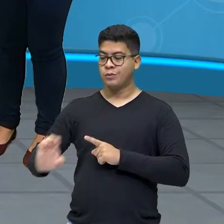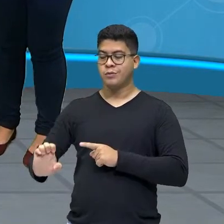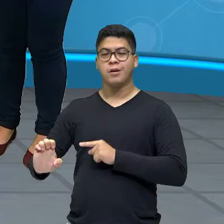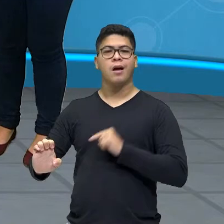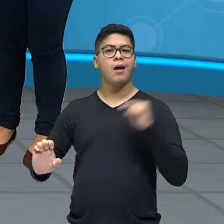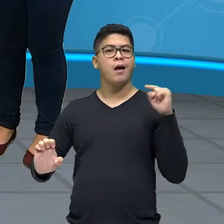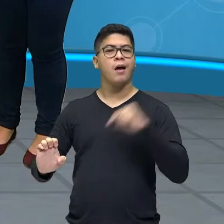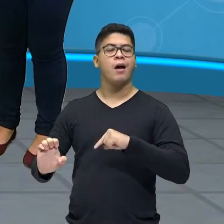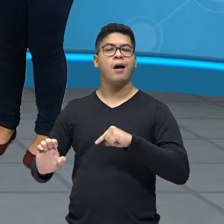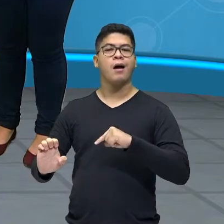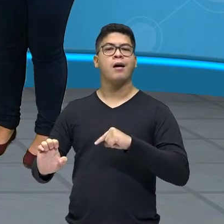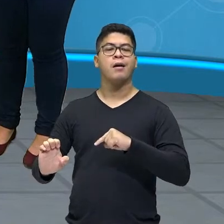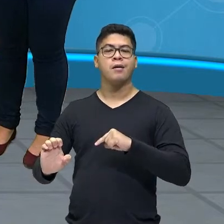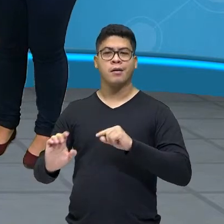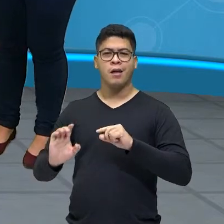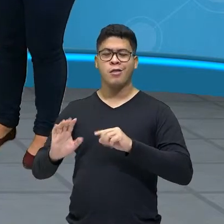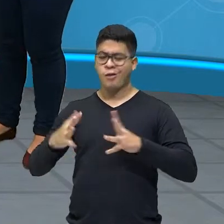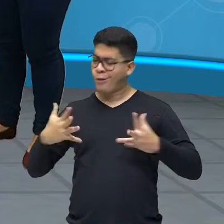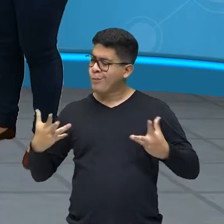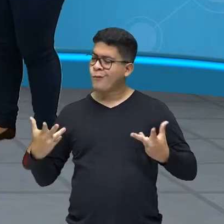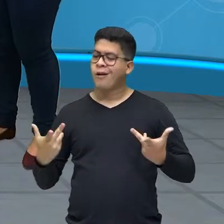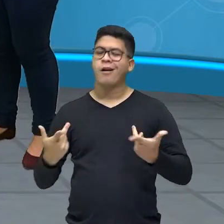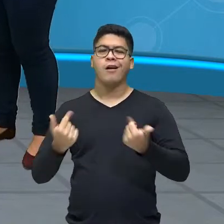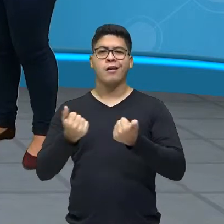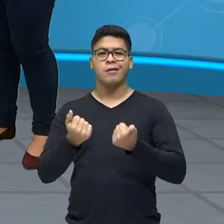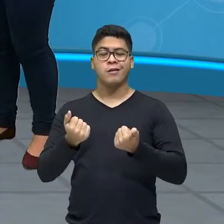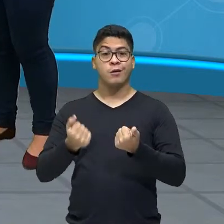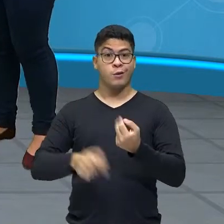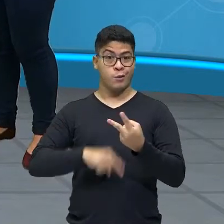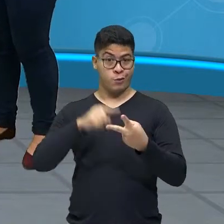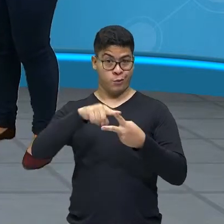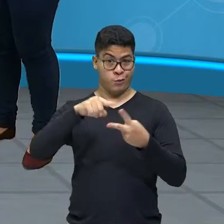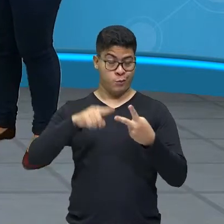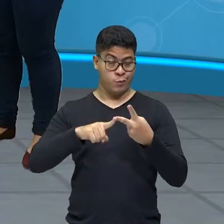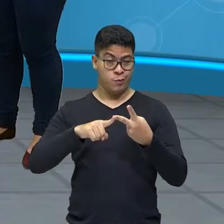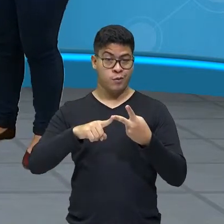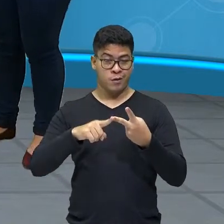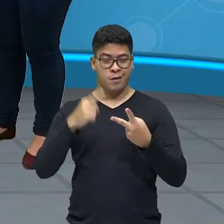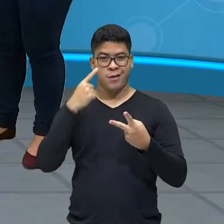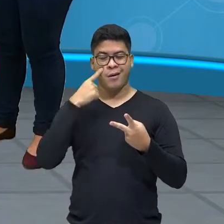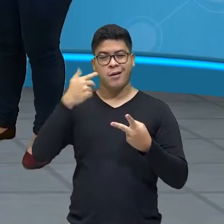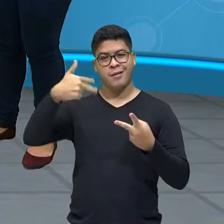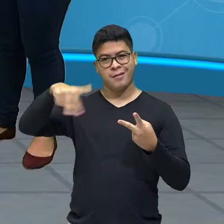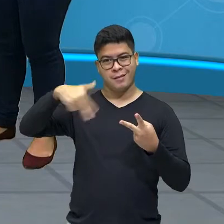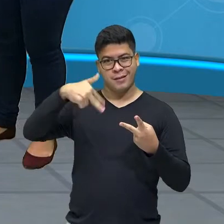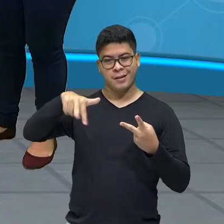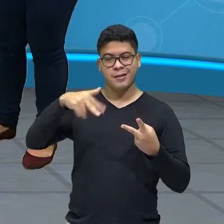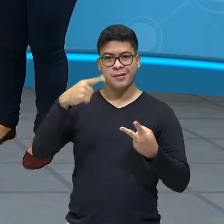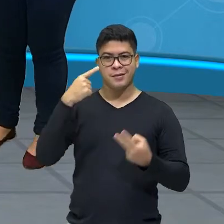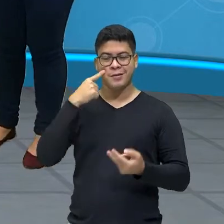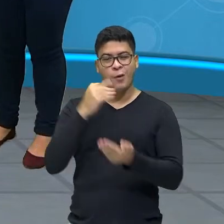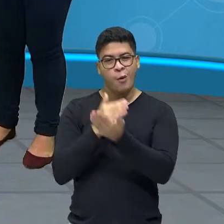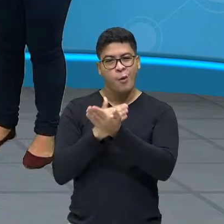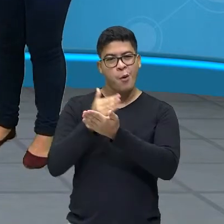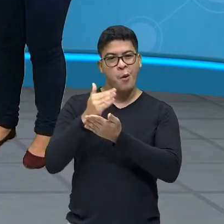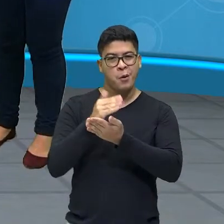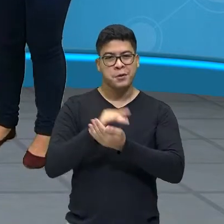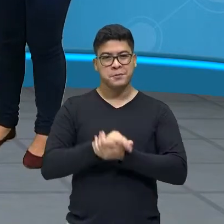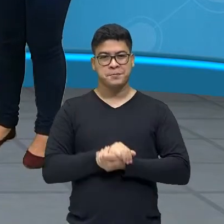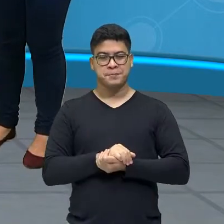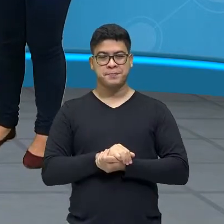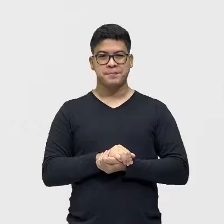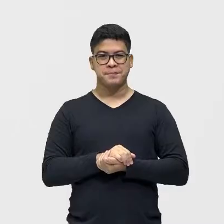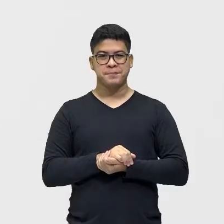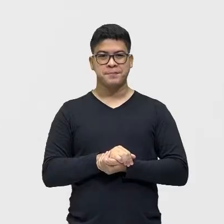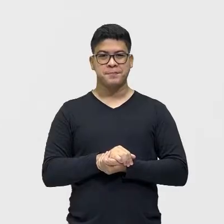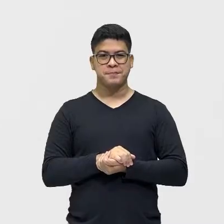é riquíssima. E eu trouxe para vocês aqui o samba e Mineiro Pau. Vamos conhecer um pouquinho?